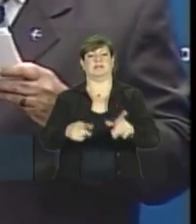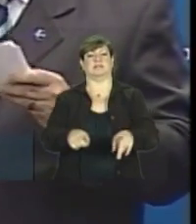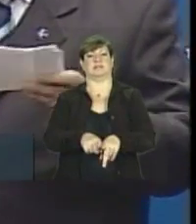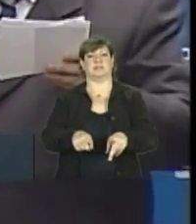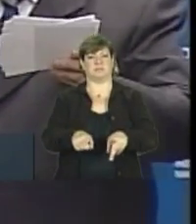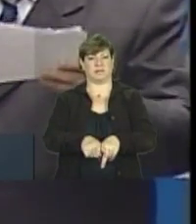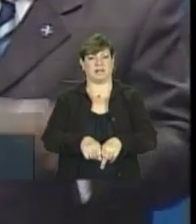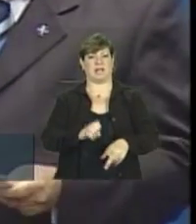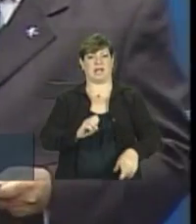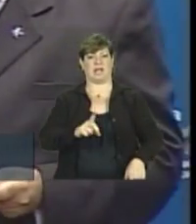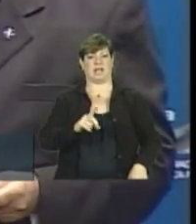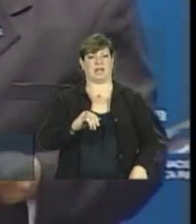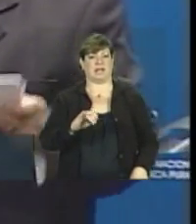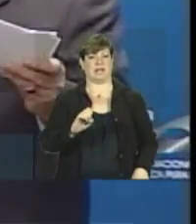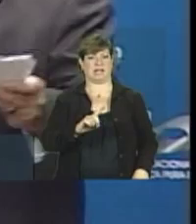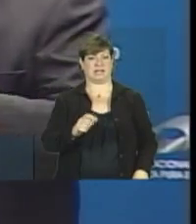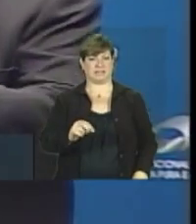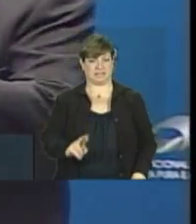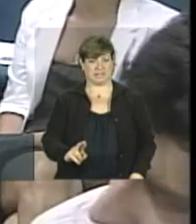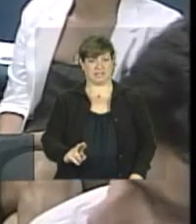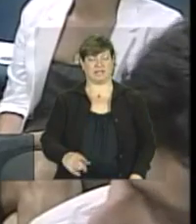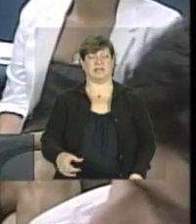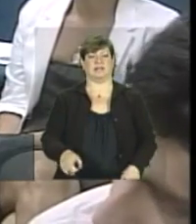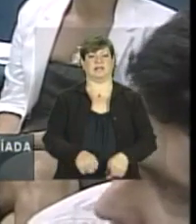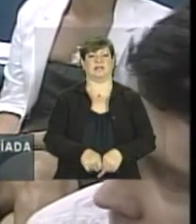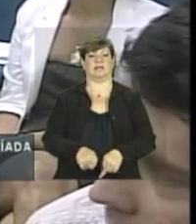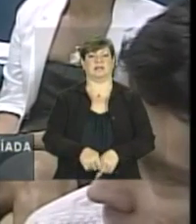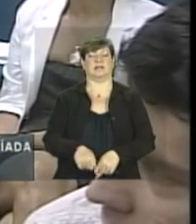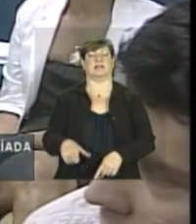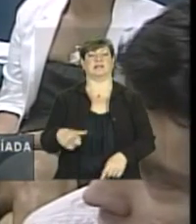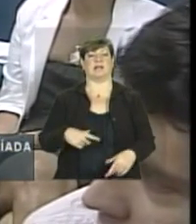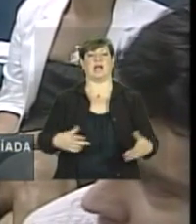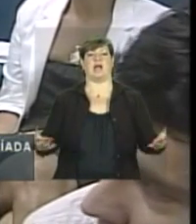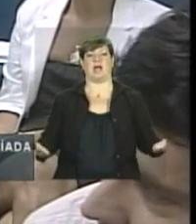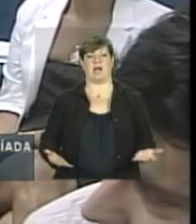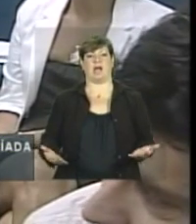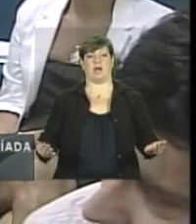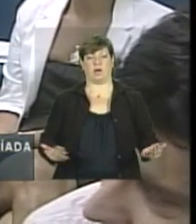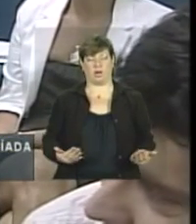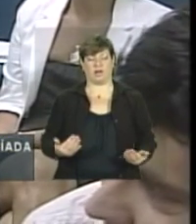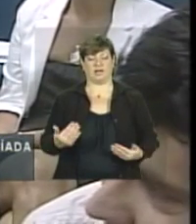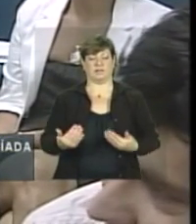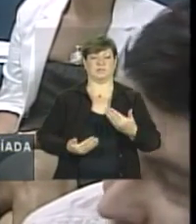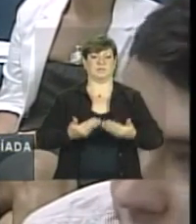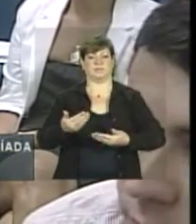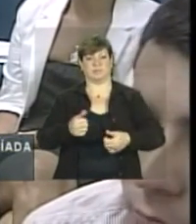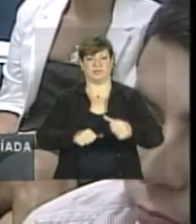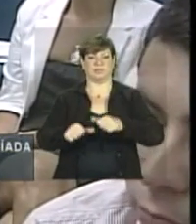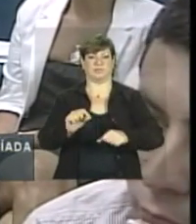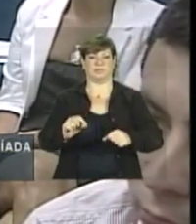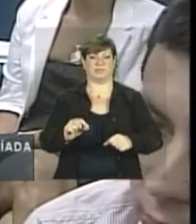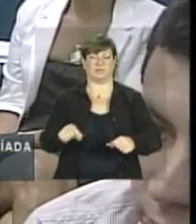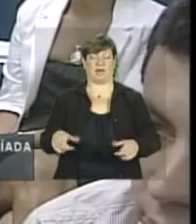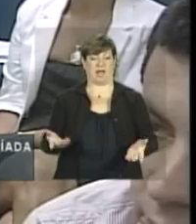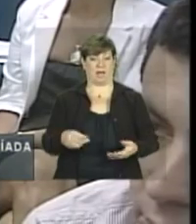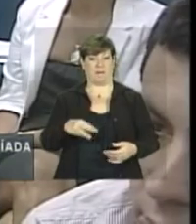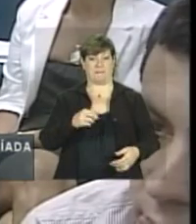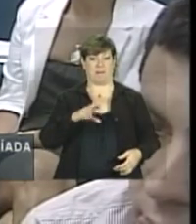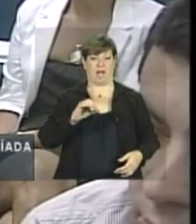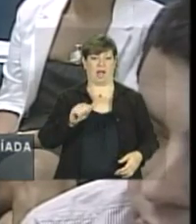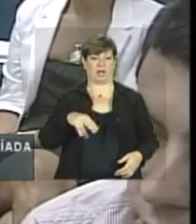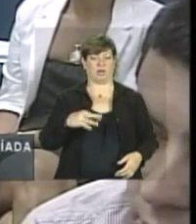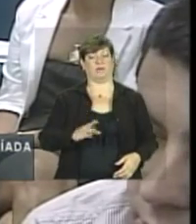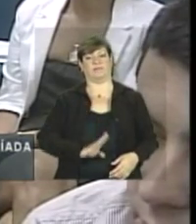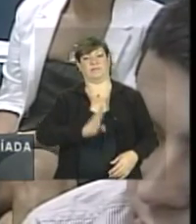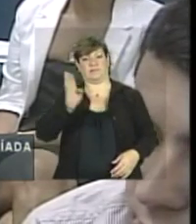o Eliezer Pacheco. Eles estão agora trocando de posições. O Marco Antônio está indo lá para o MEC,